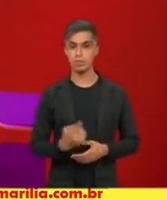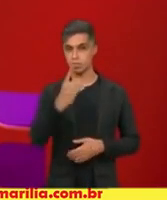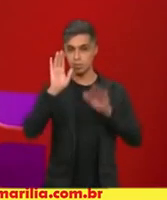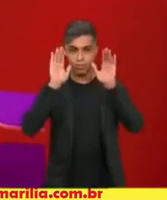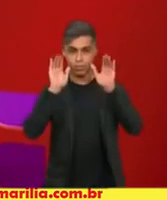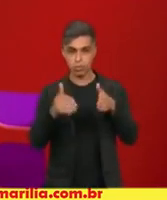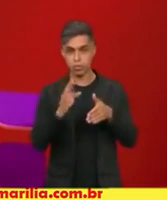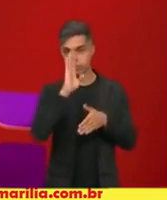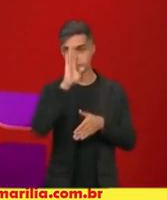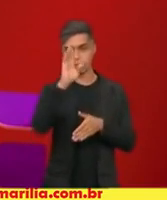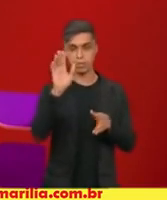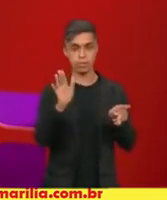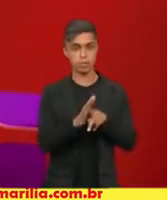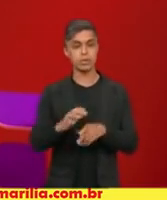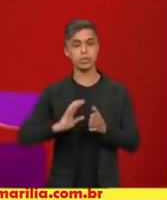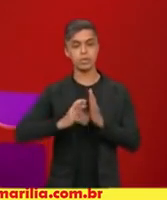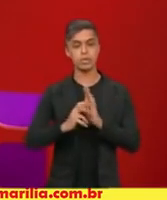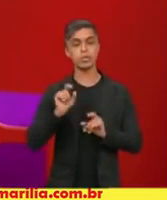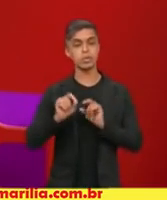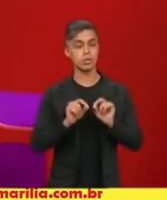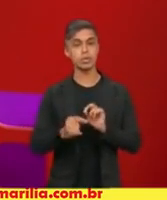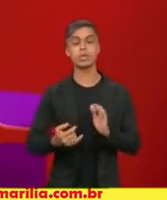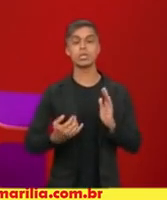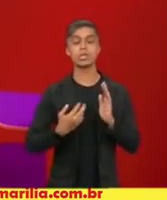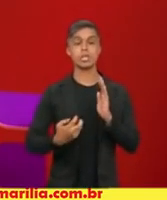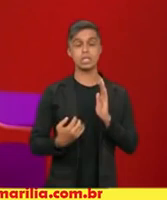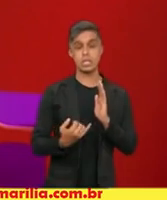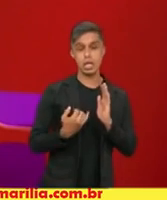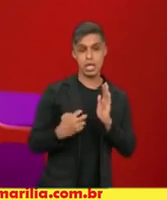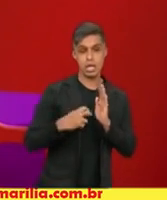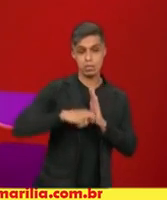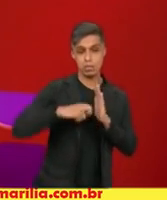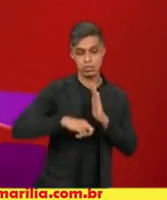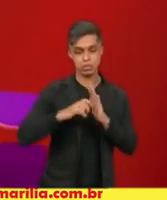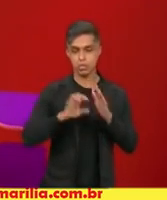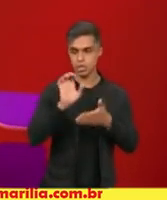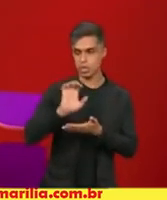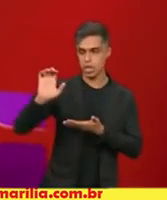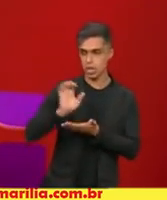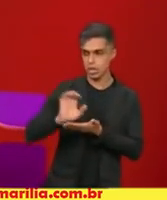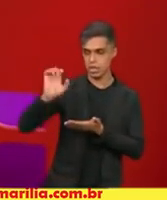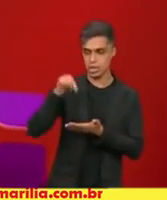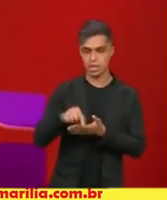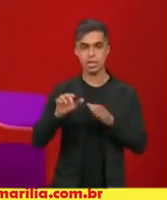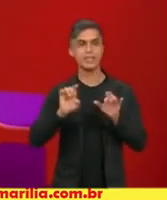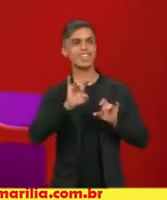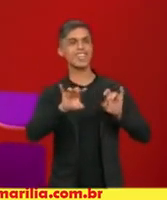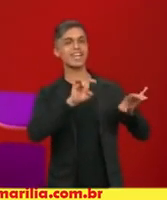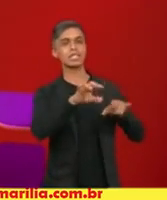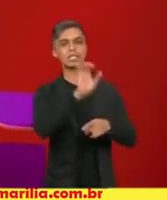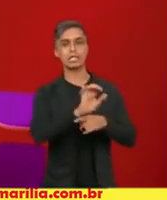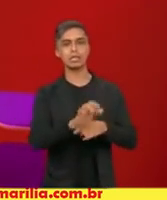prioridades inegociáveis para o Partido Republicano Paulista era que os impostos de exportação ficassem com os agora estados, não mais